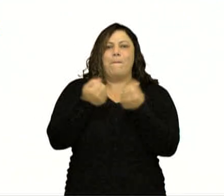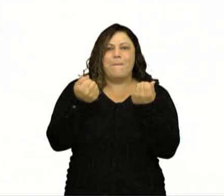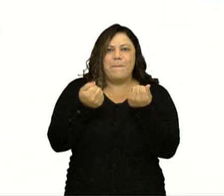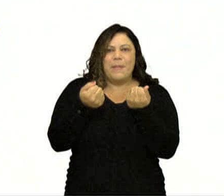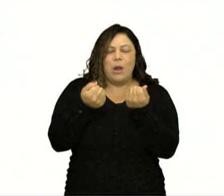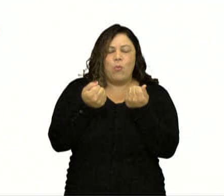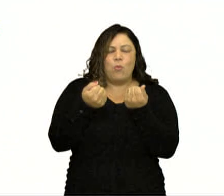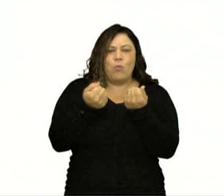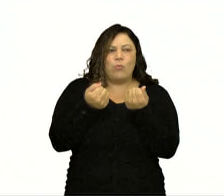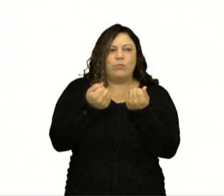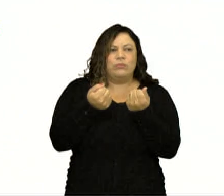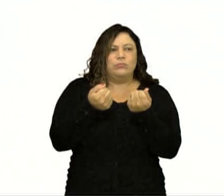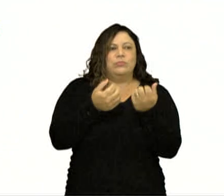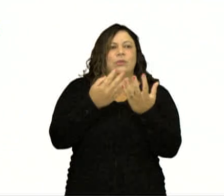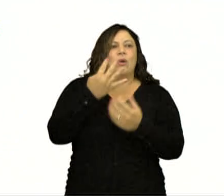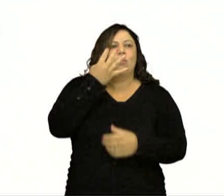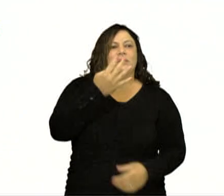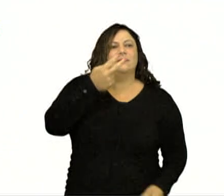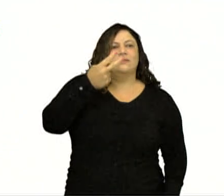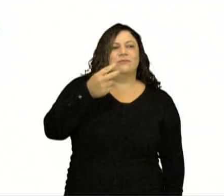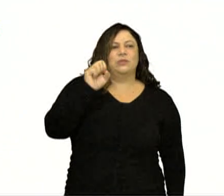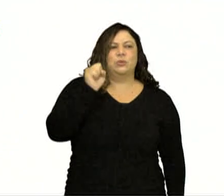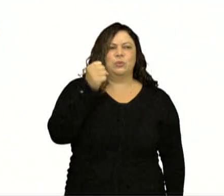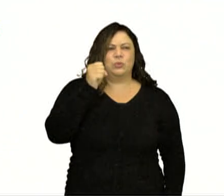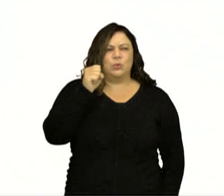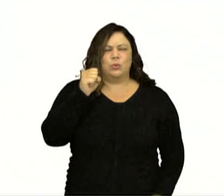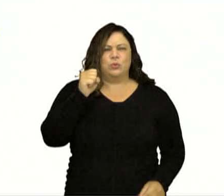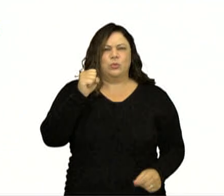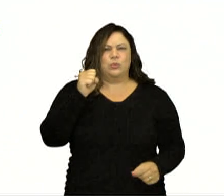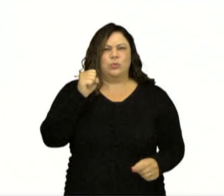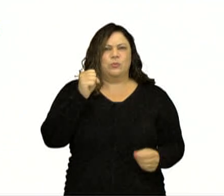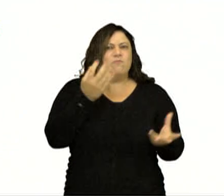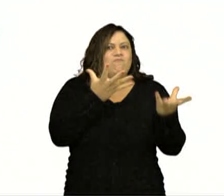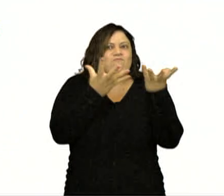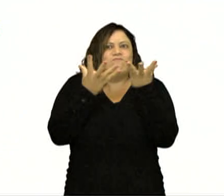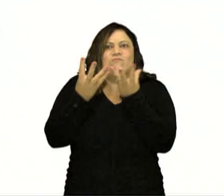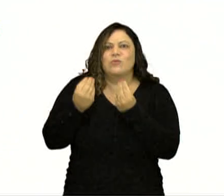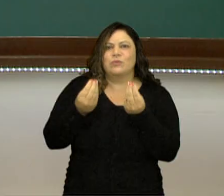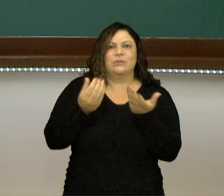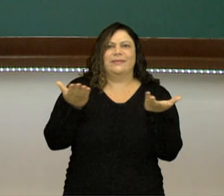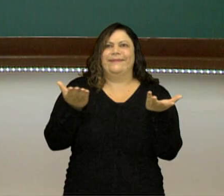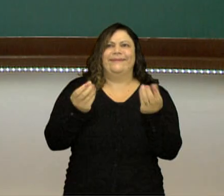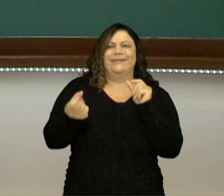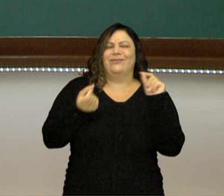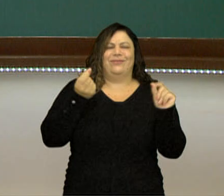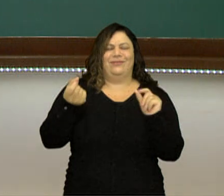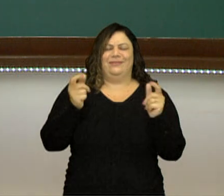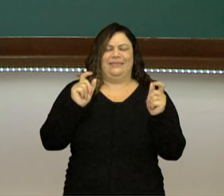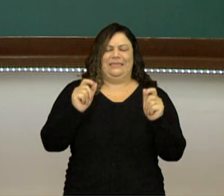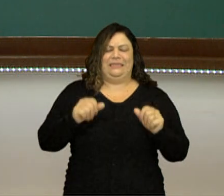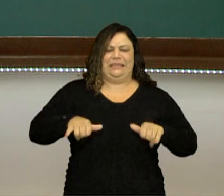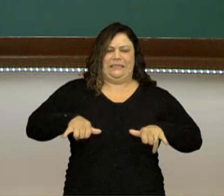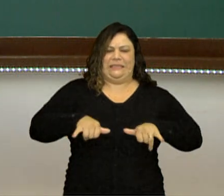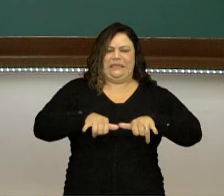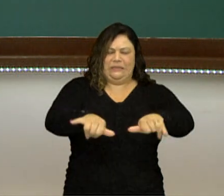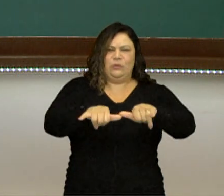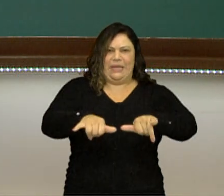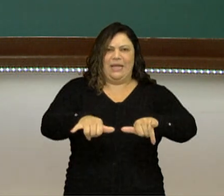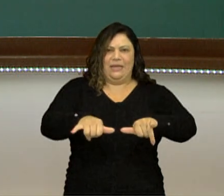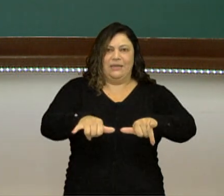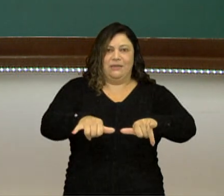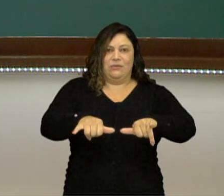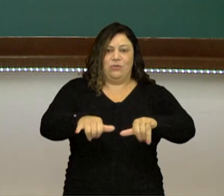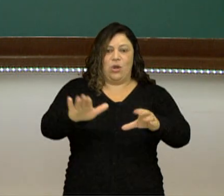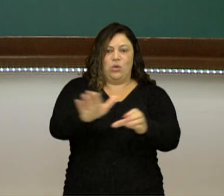428 milhões de marcos alemães. Você precisava de ir com um carrinho de supermercado cheio de dinheiro para comprar um pão.